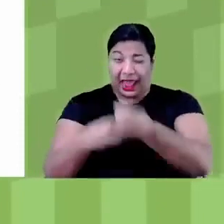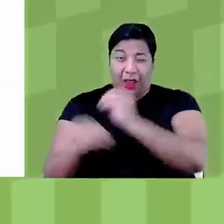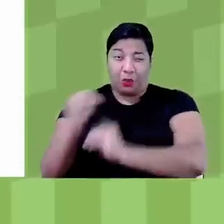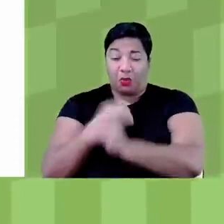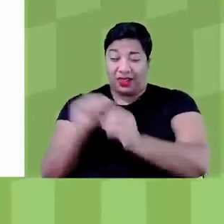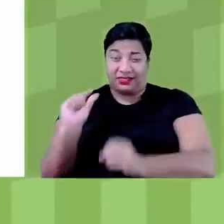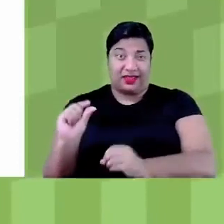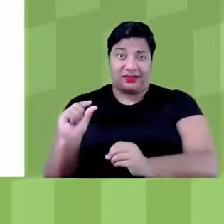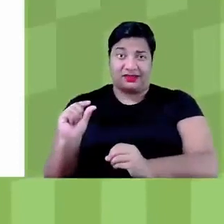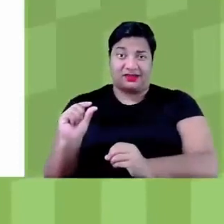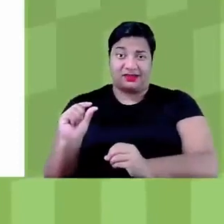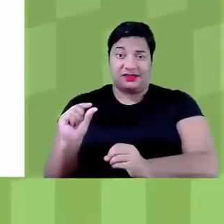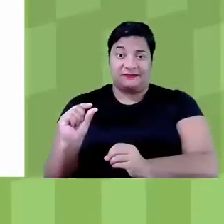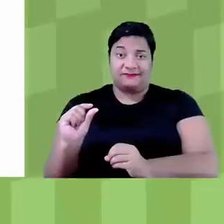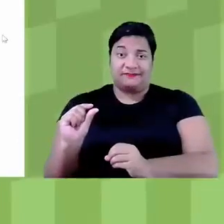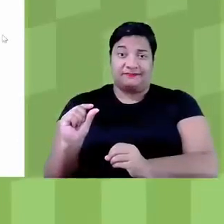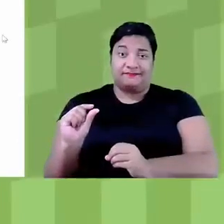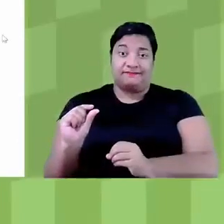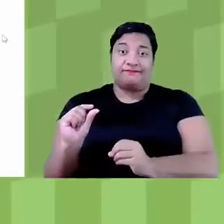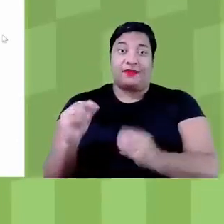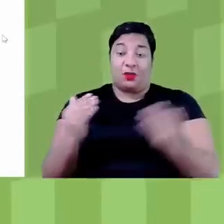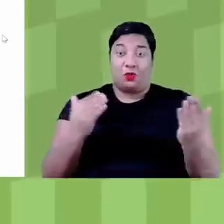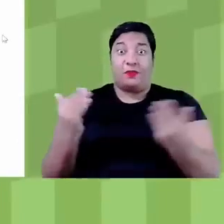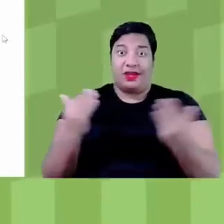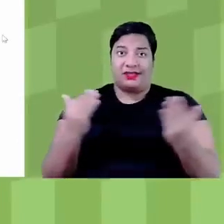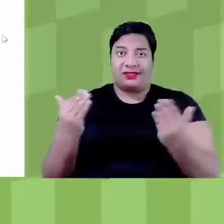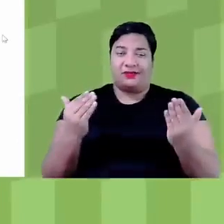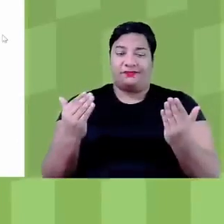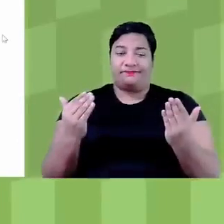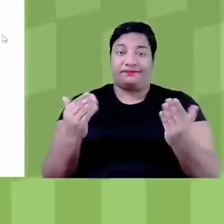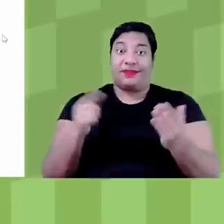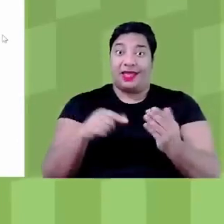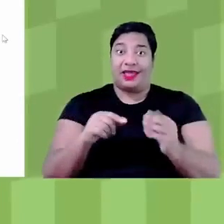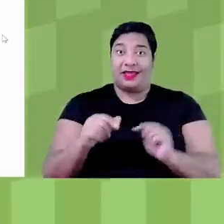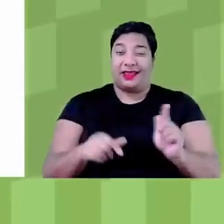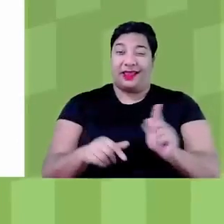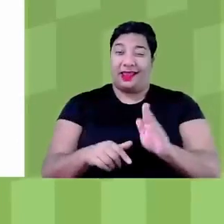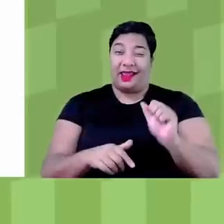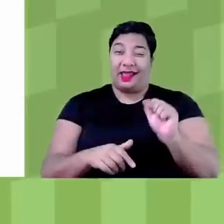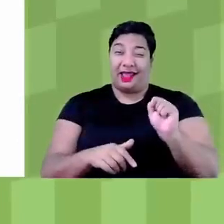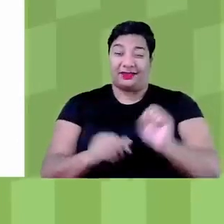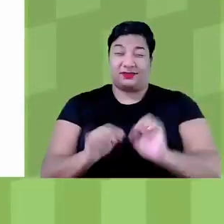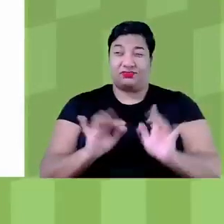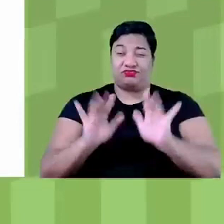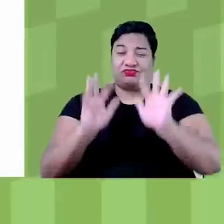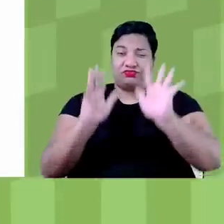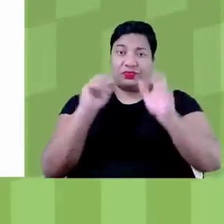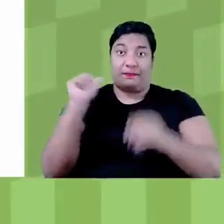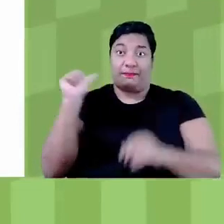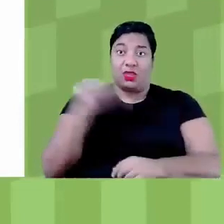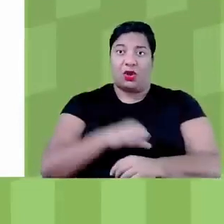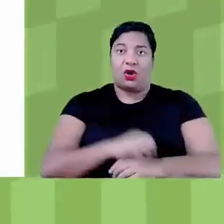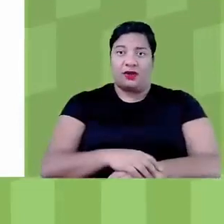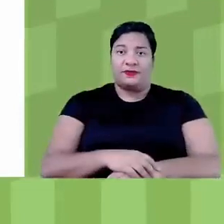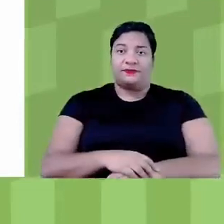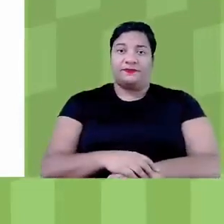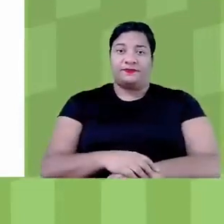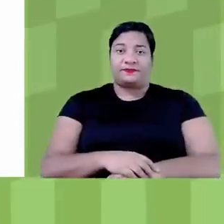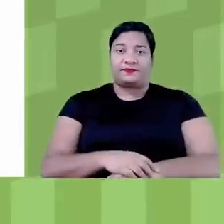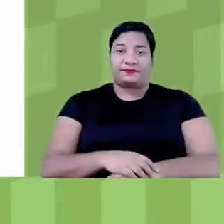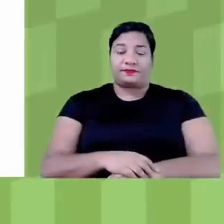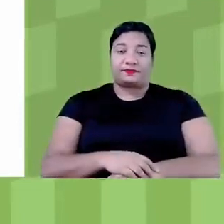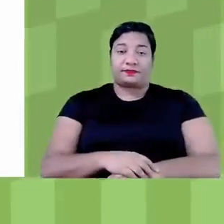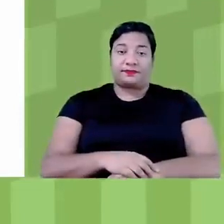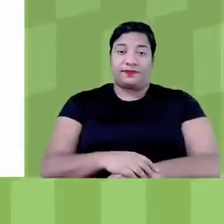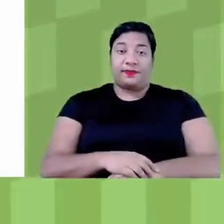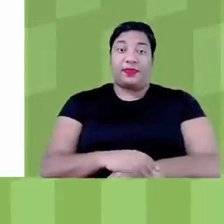Enfim, esses são os gases de efeito estufa. E aí, a gente